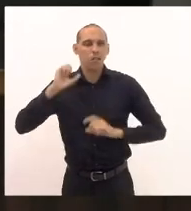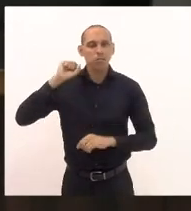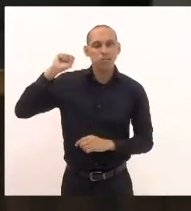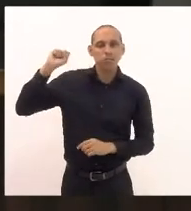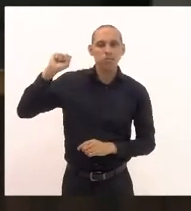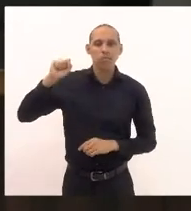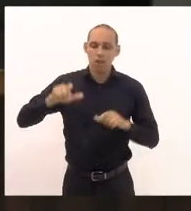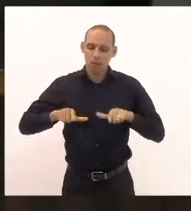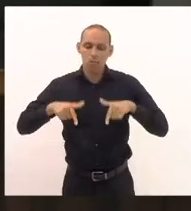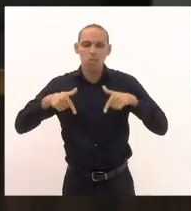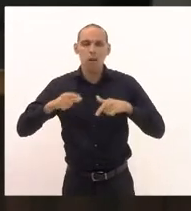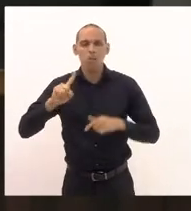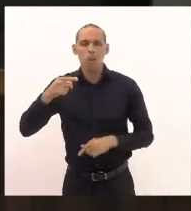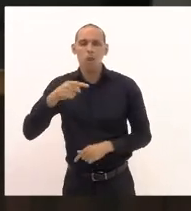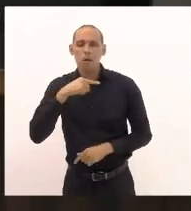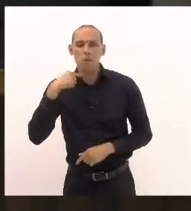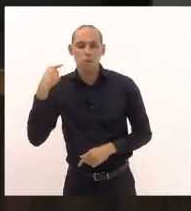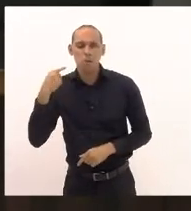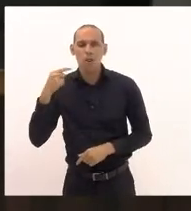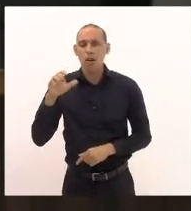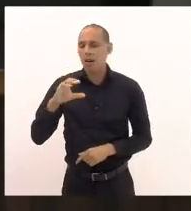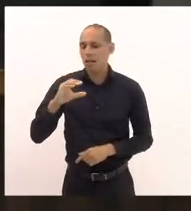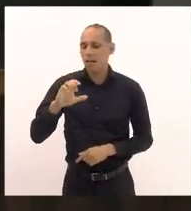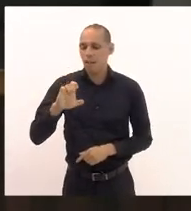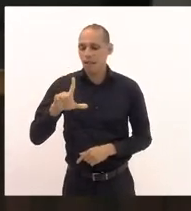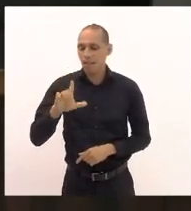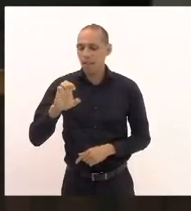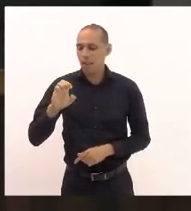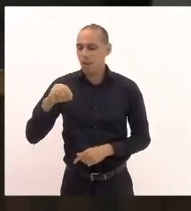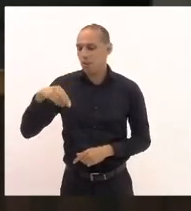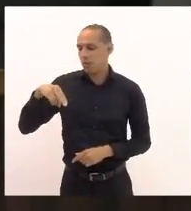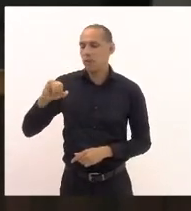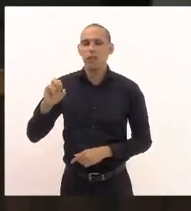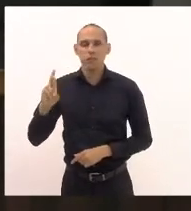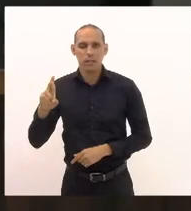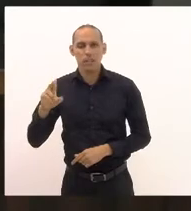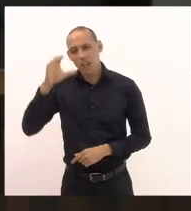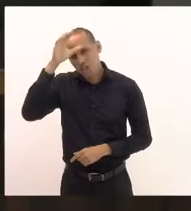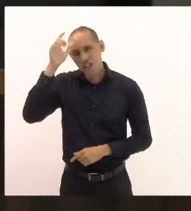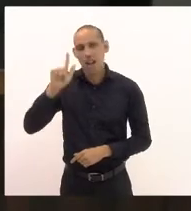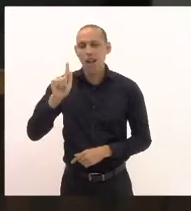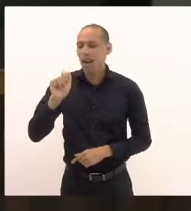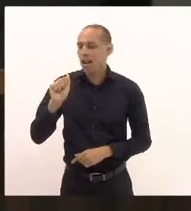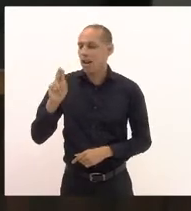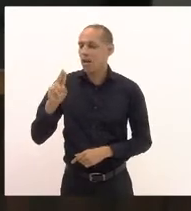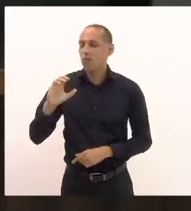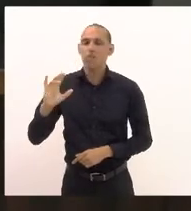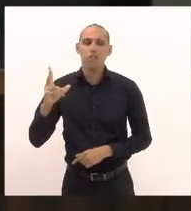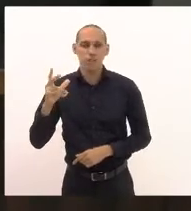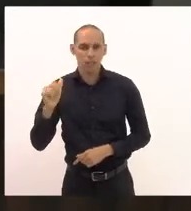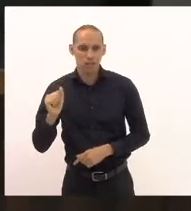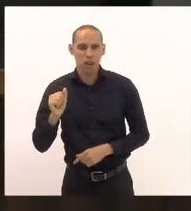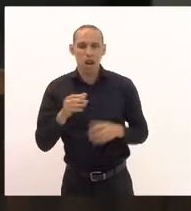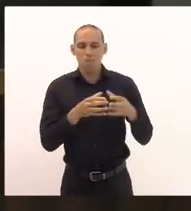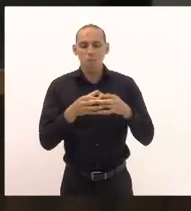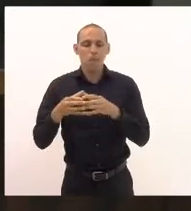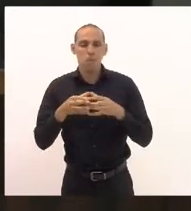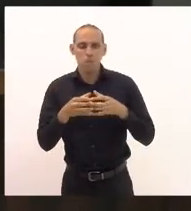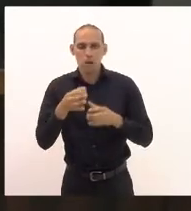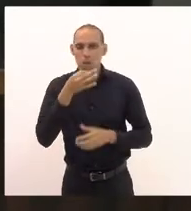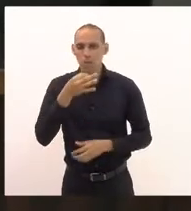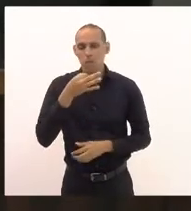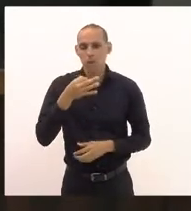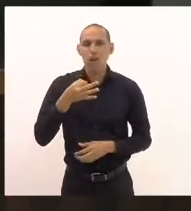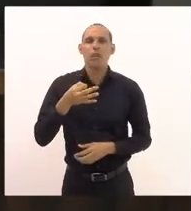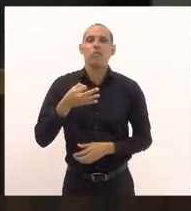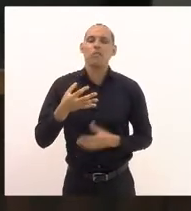pós-mortem, para Cleonir Alves Tia Gaúcha. Parecida a Comissão de Normas Internas e Proporções Externas, favorável. Relator, deputado Márcio Canella. Em